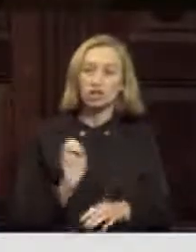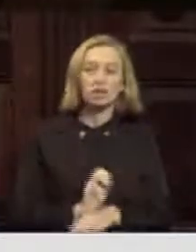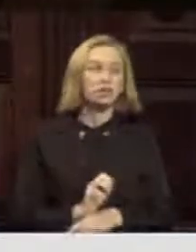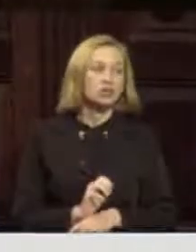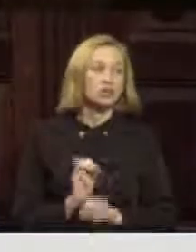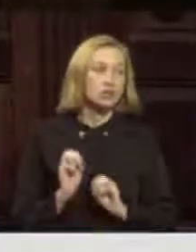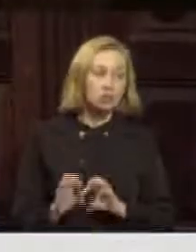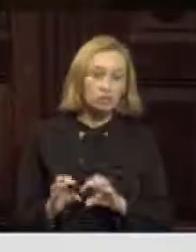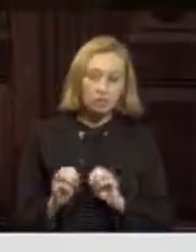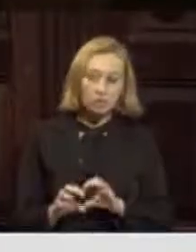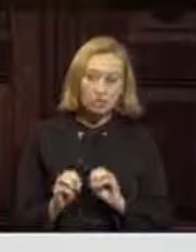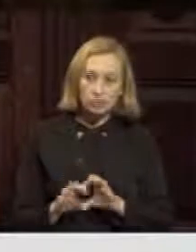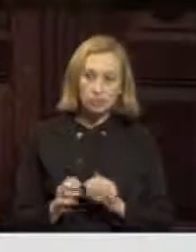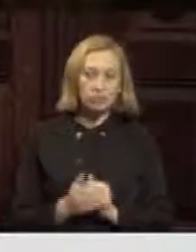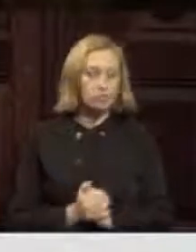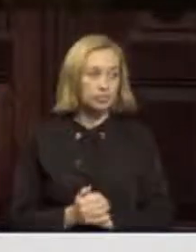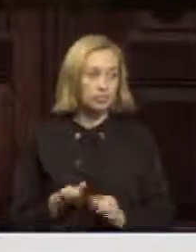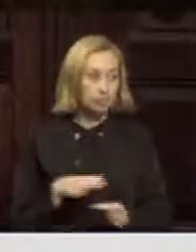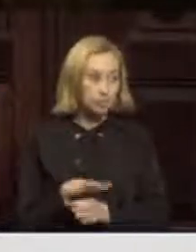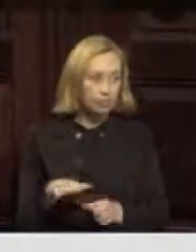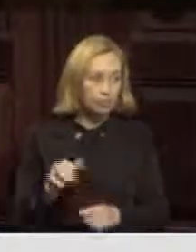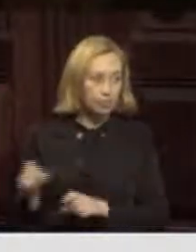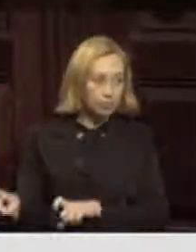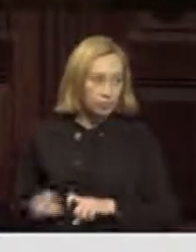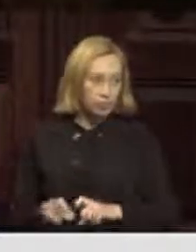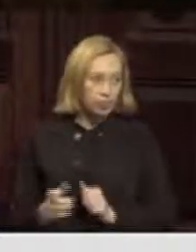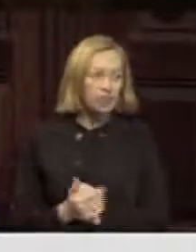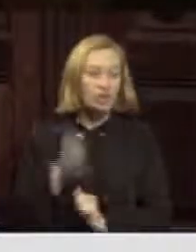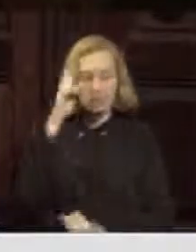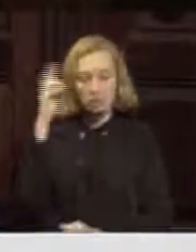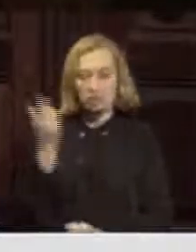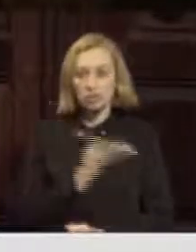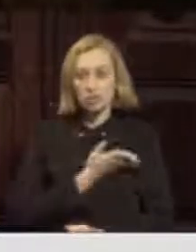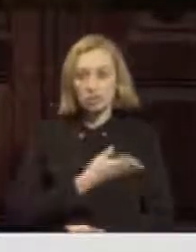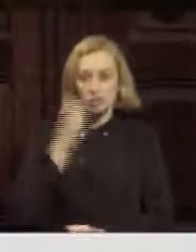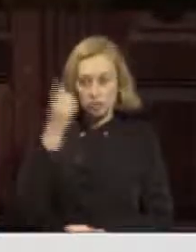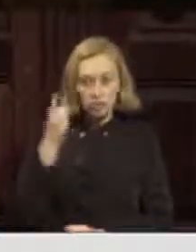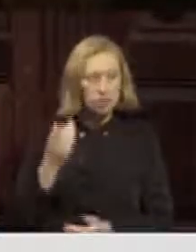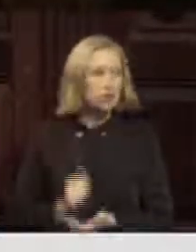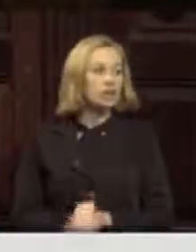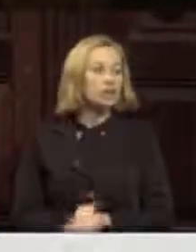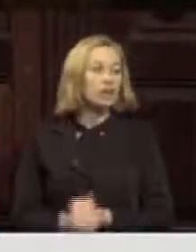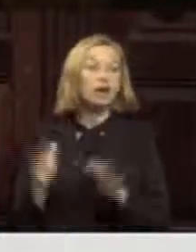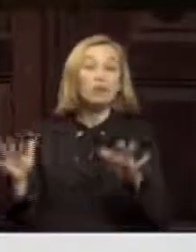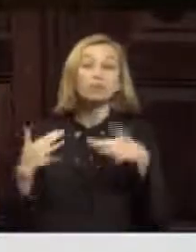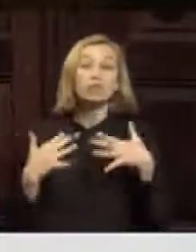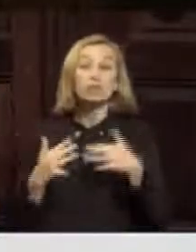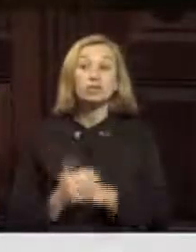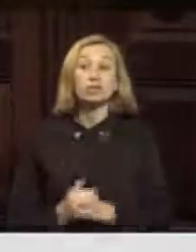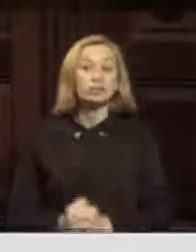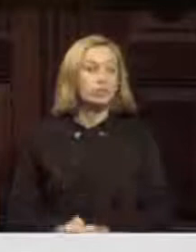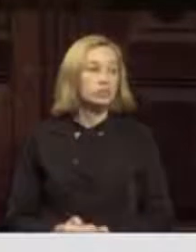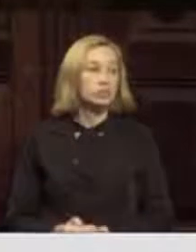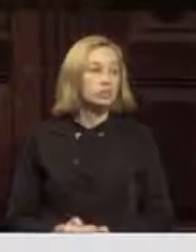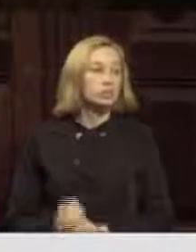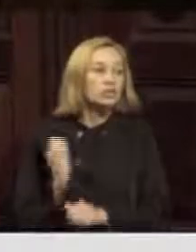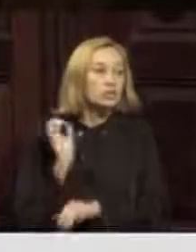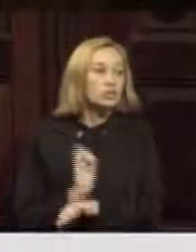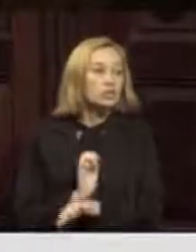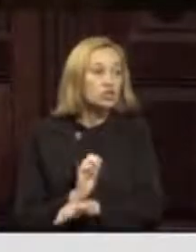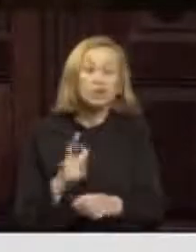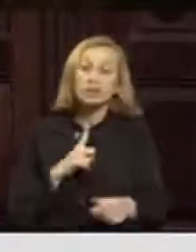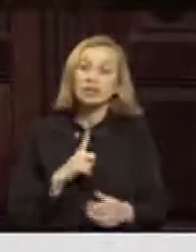agrícola. Eu aqui chamo, senhoras e senhores deputados, a atenção para um estado que tem